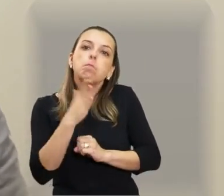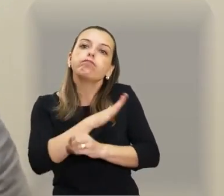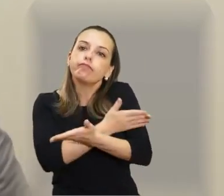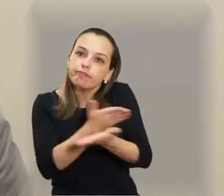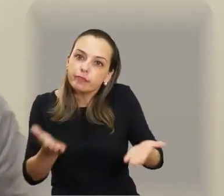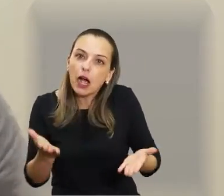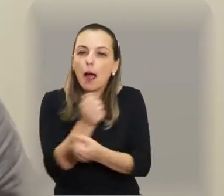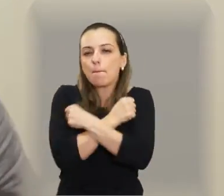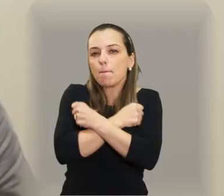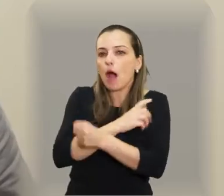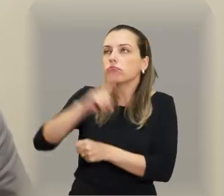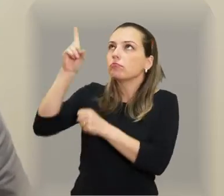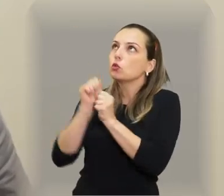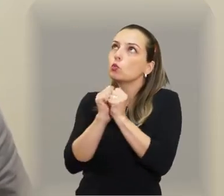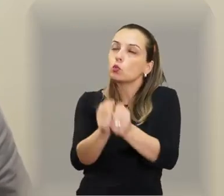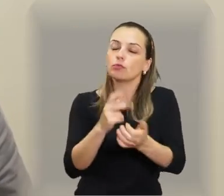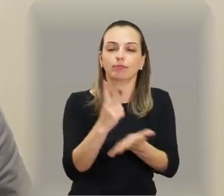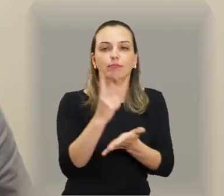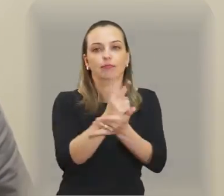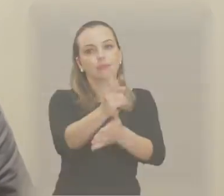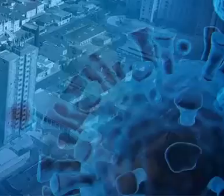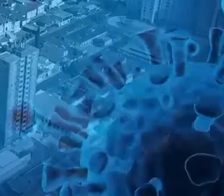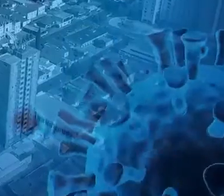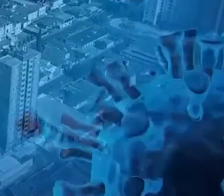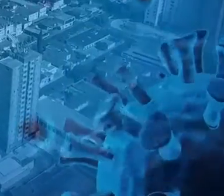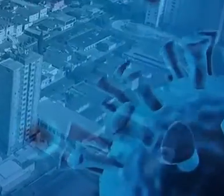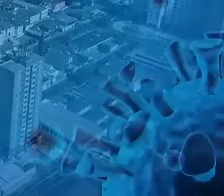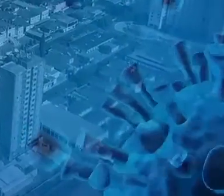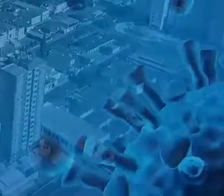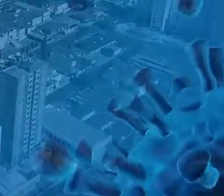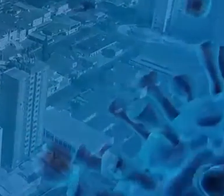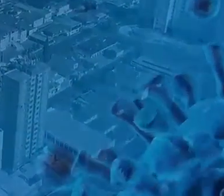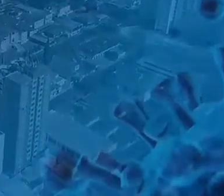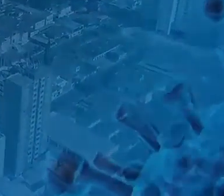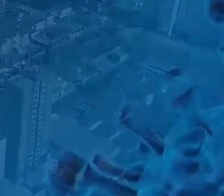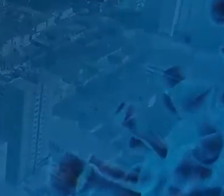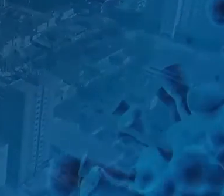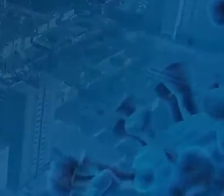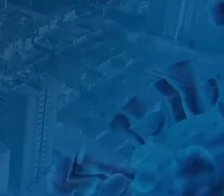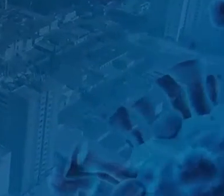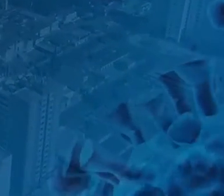é esse pessoal tudo de bom grande abraço fica com Deus